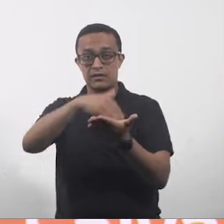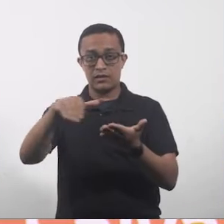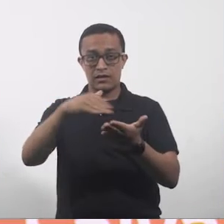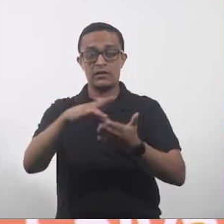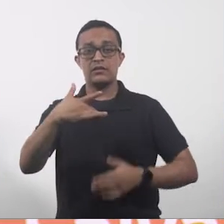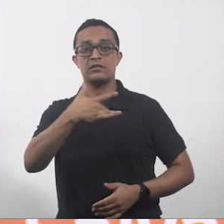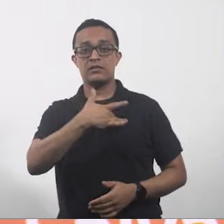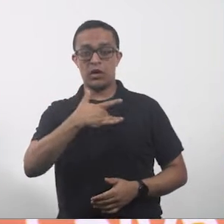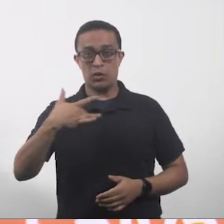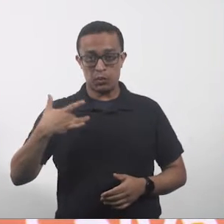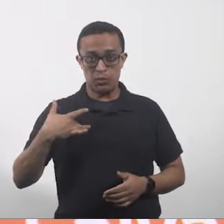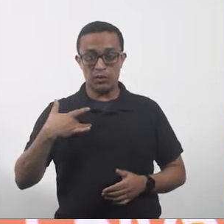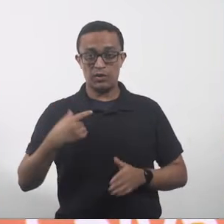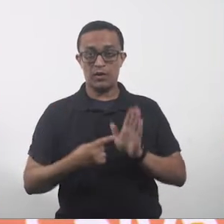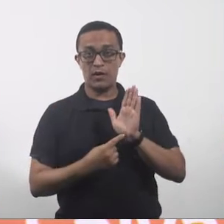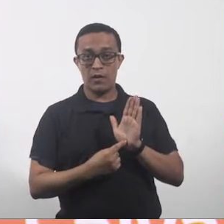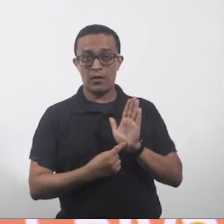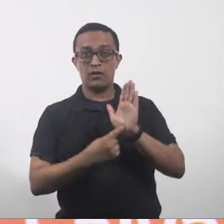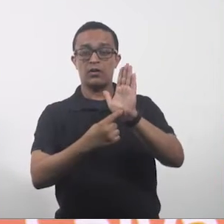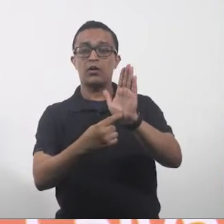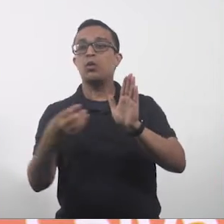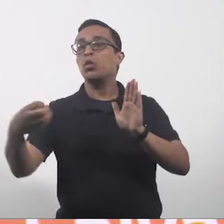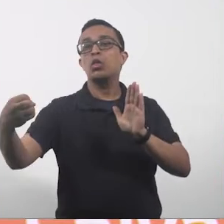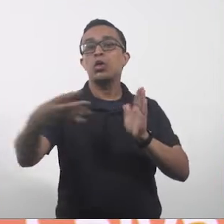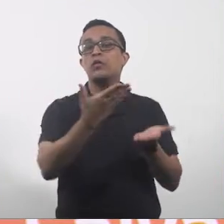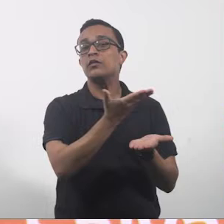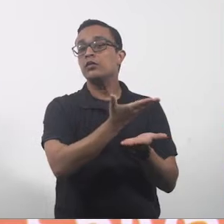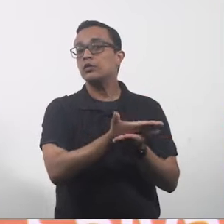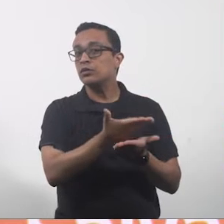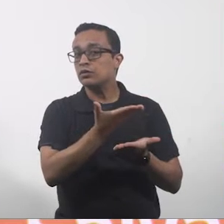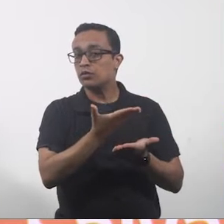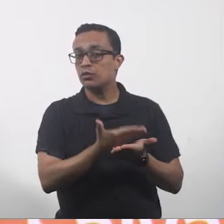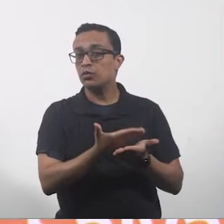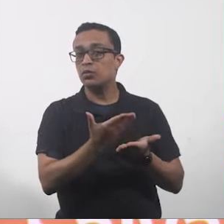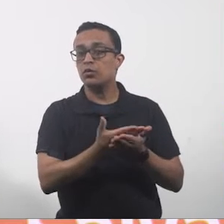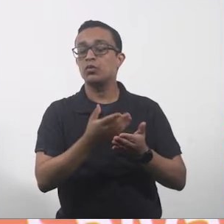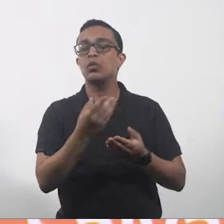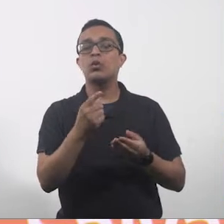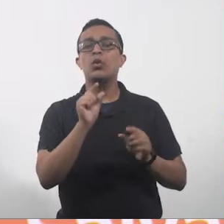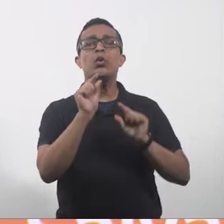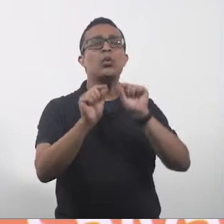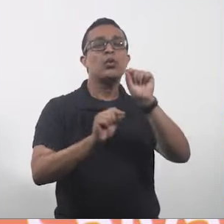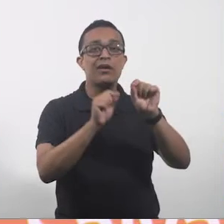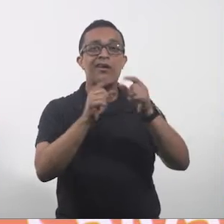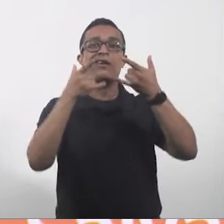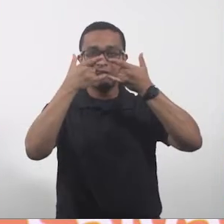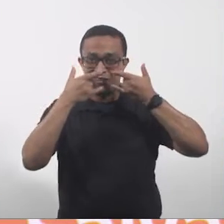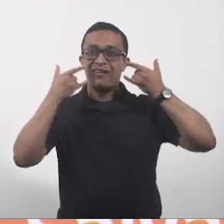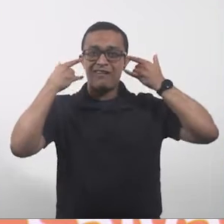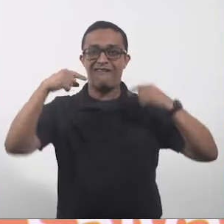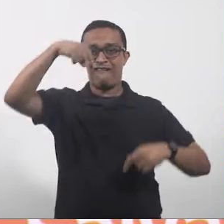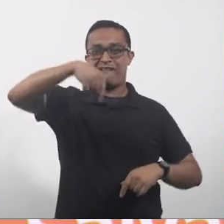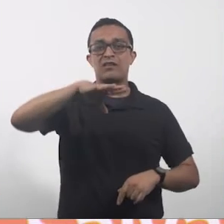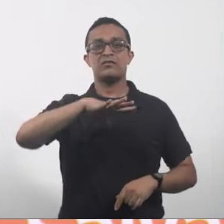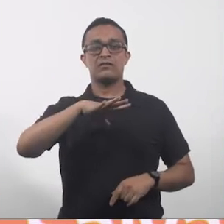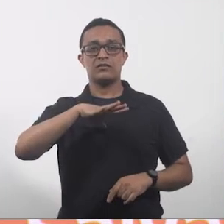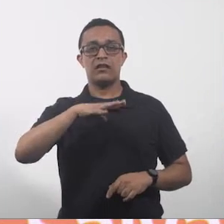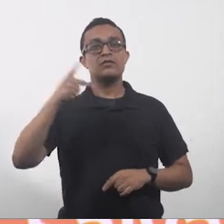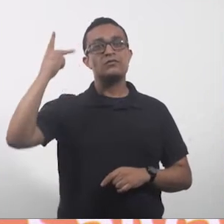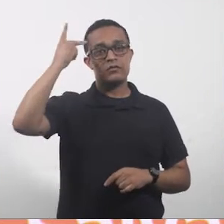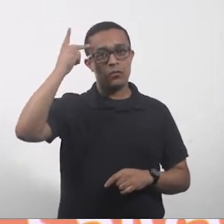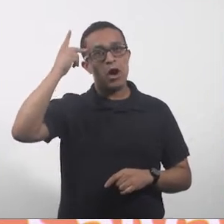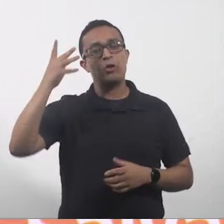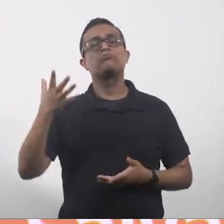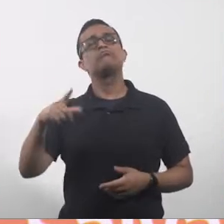me apresentaria o novo estudo sobre a questão do uso das máscaras na cidade de São Paulo. E assim foi